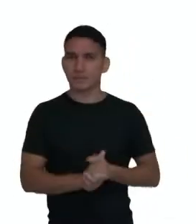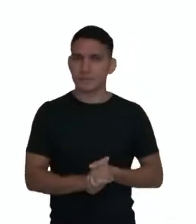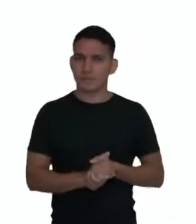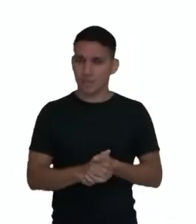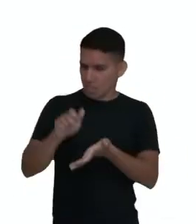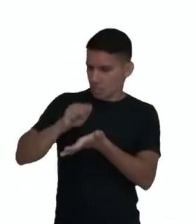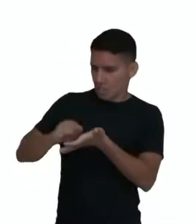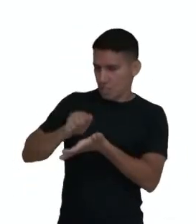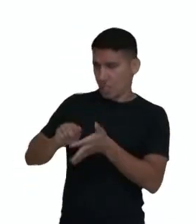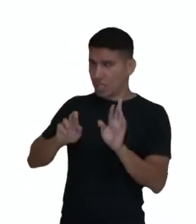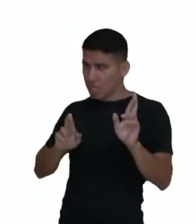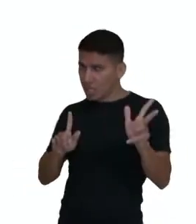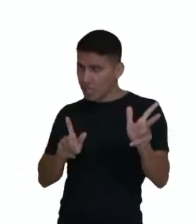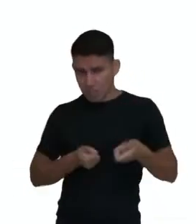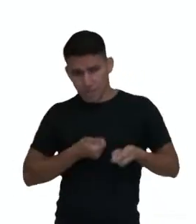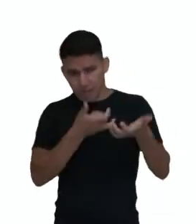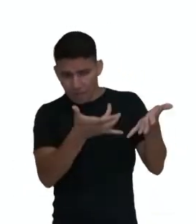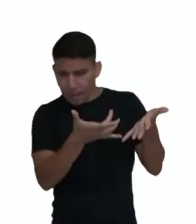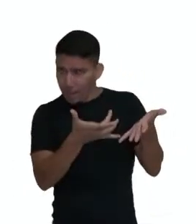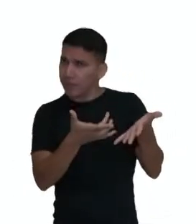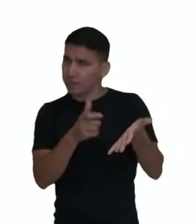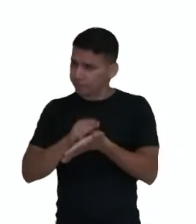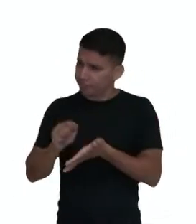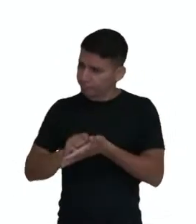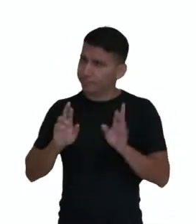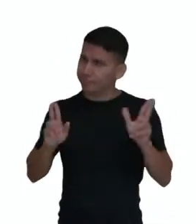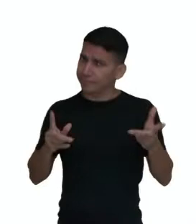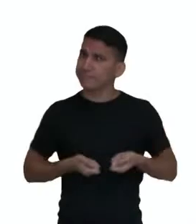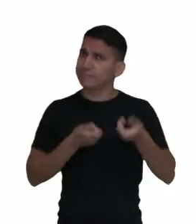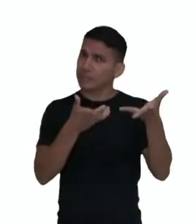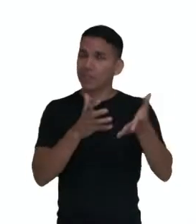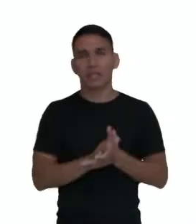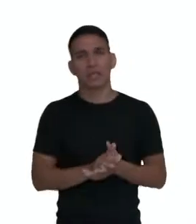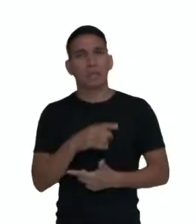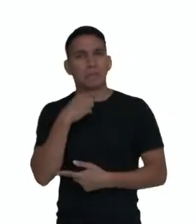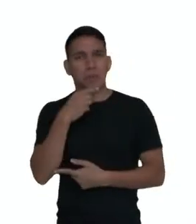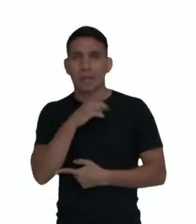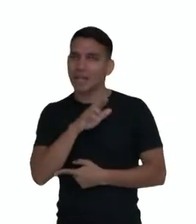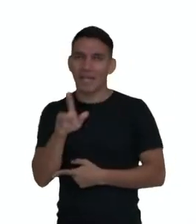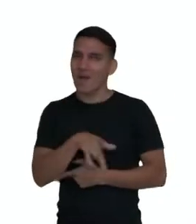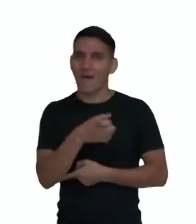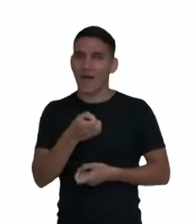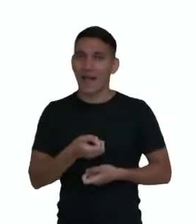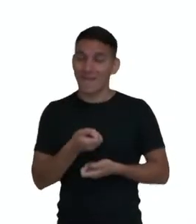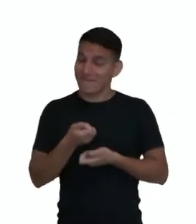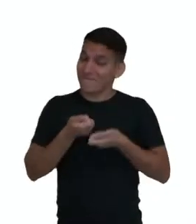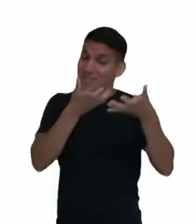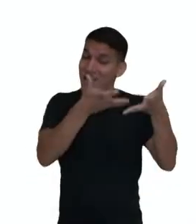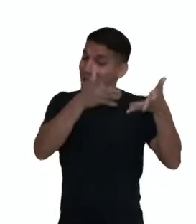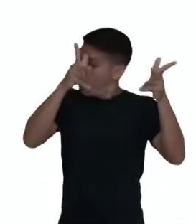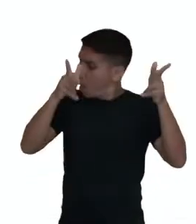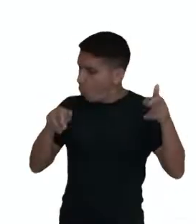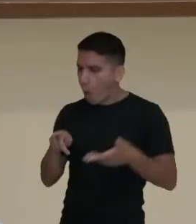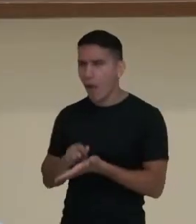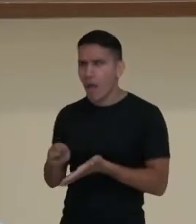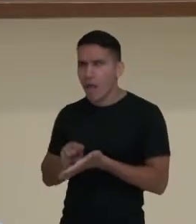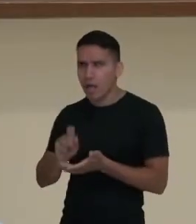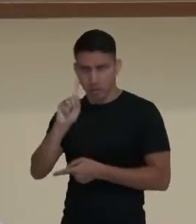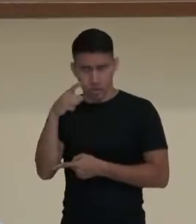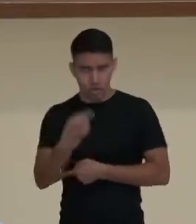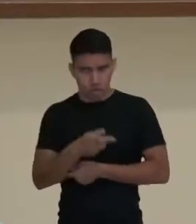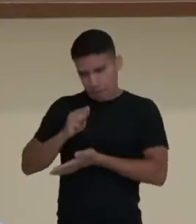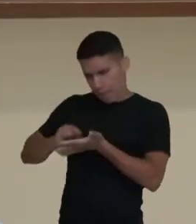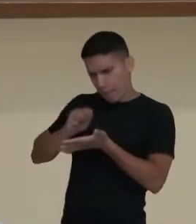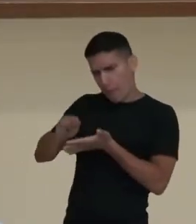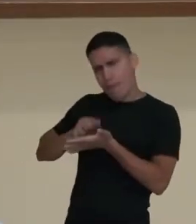escrever é diferente de falar, escrever é diferente de falar. Não se fala exatamente como se escreve. Será que a gente, quando está